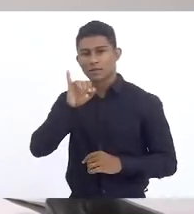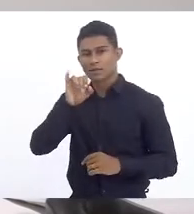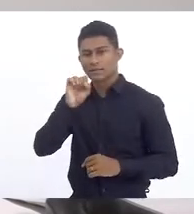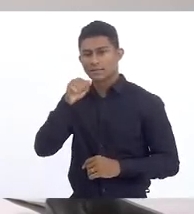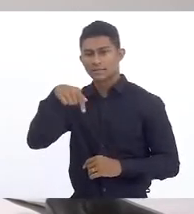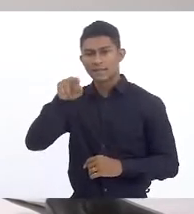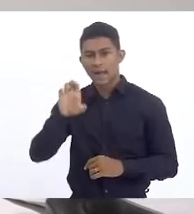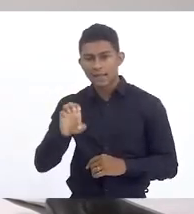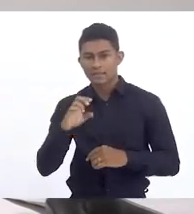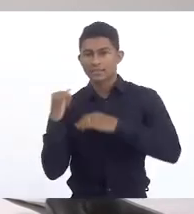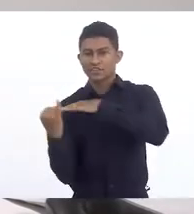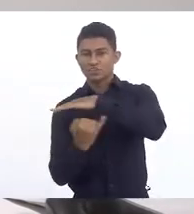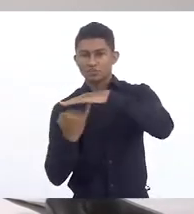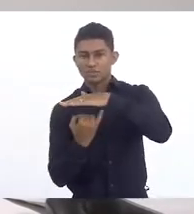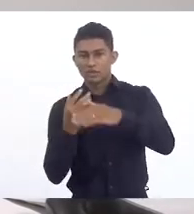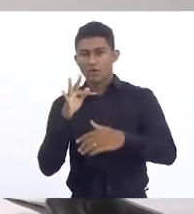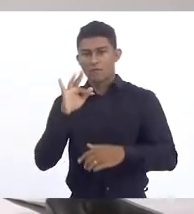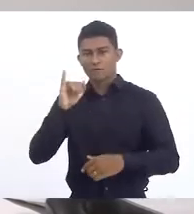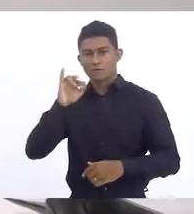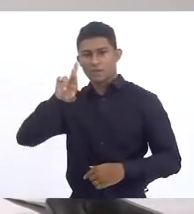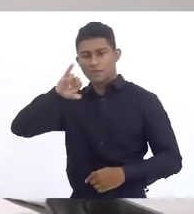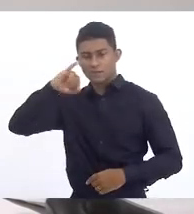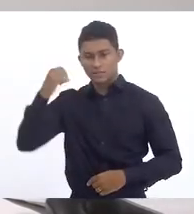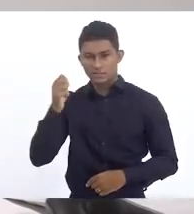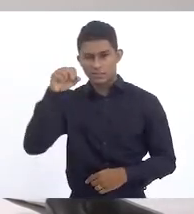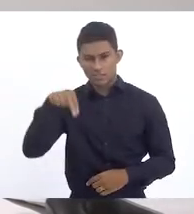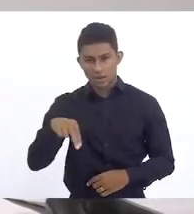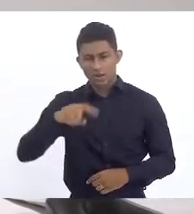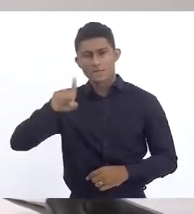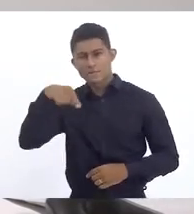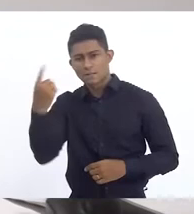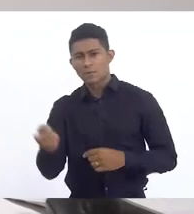Osório. Quero só aproveitar agora formalmente.